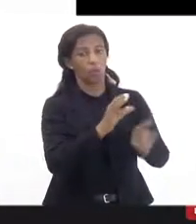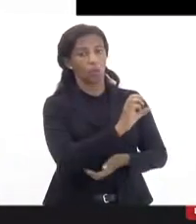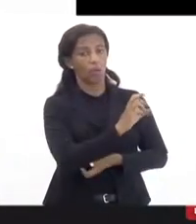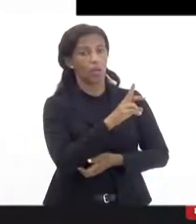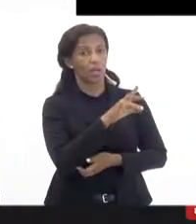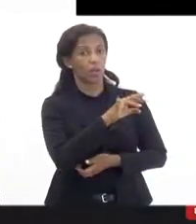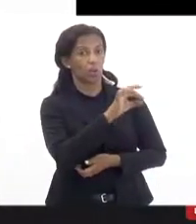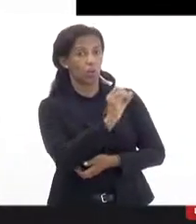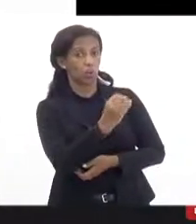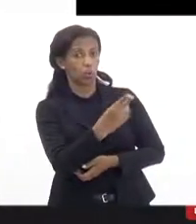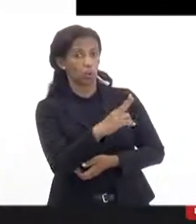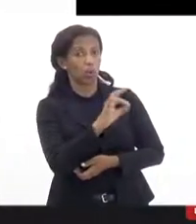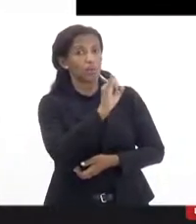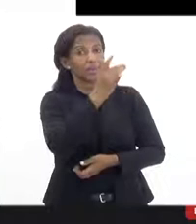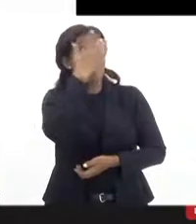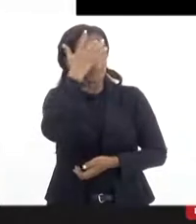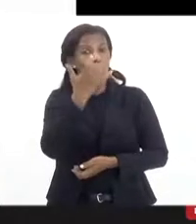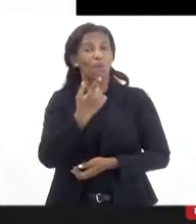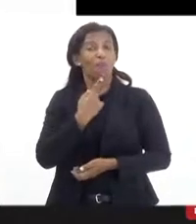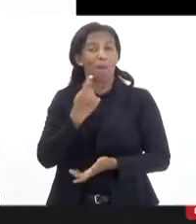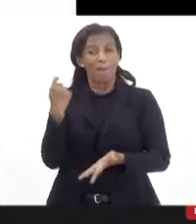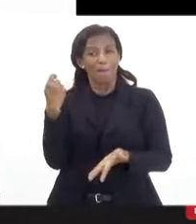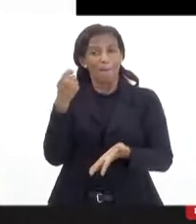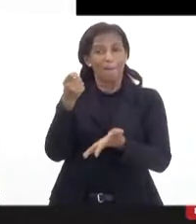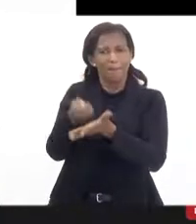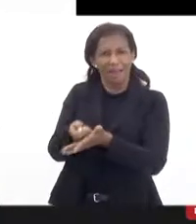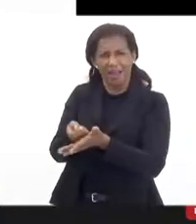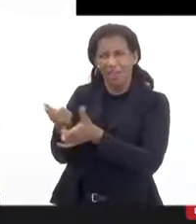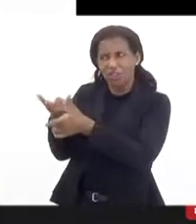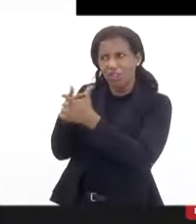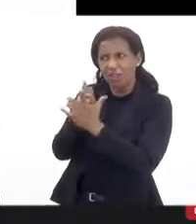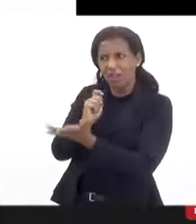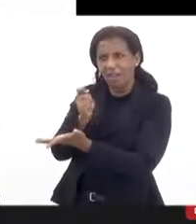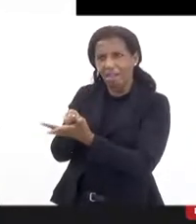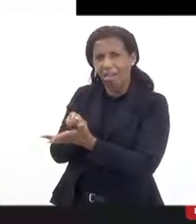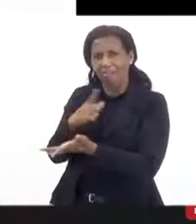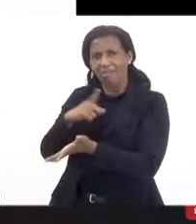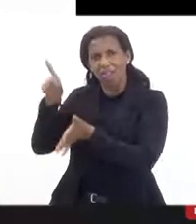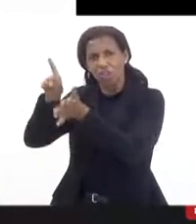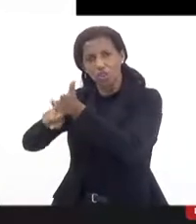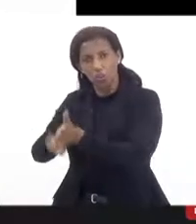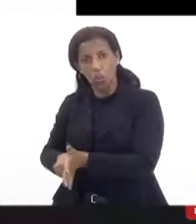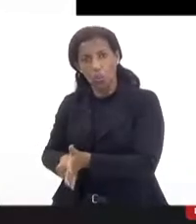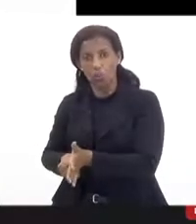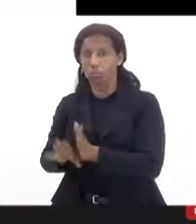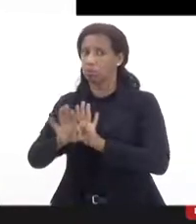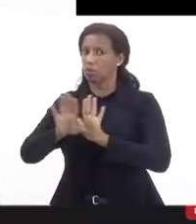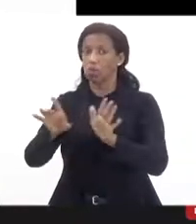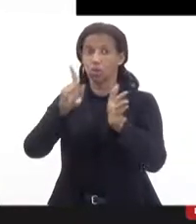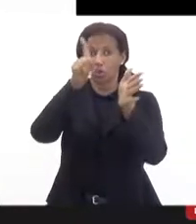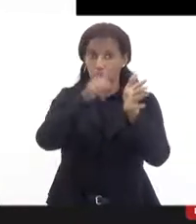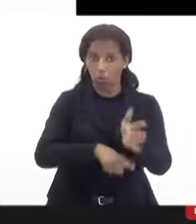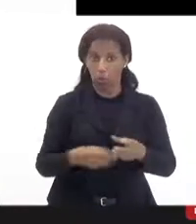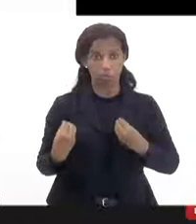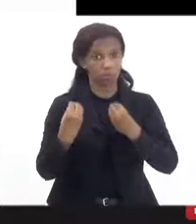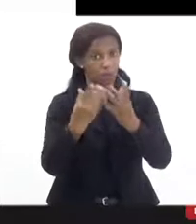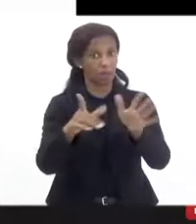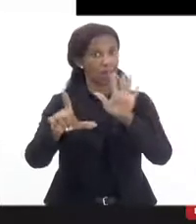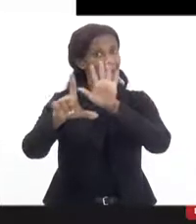tenha a intenção de pagar esse crédito. O que vai estabelecer esse desconto, ou se tiver, vai ser a lei. Aqui,